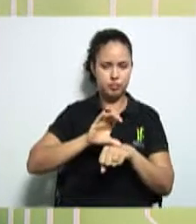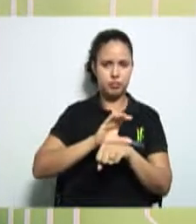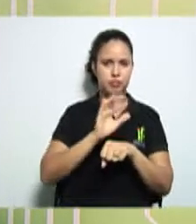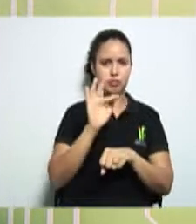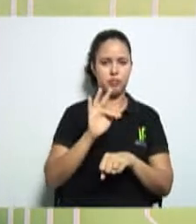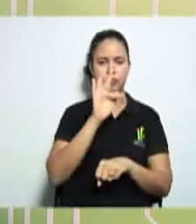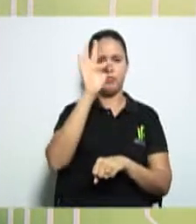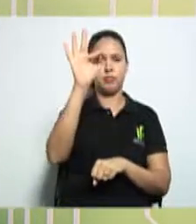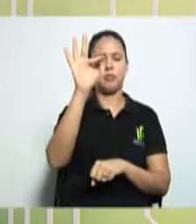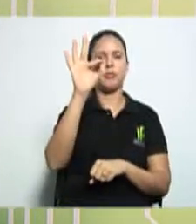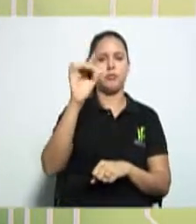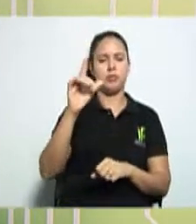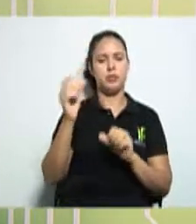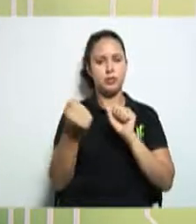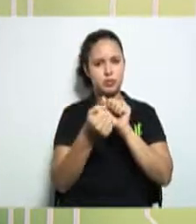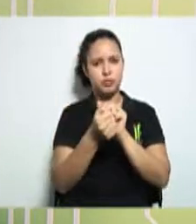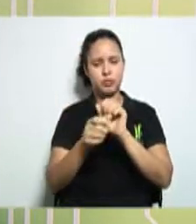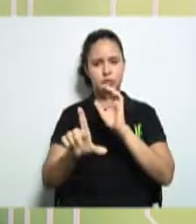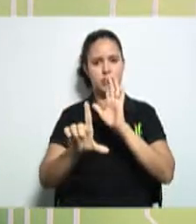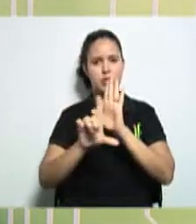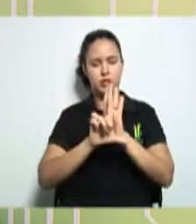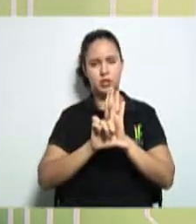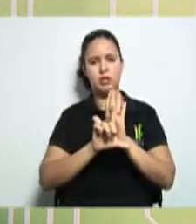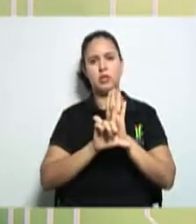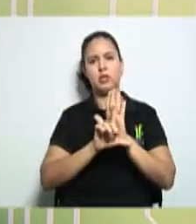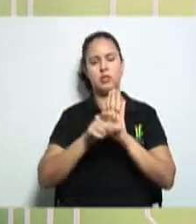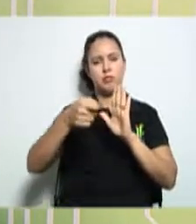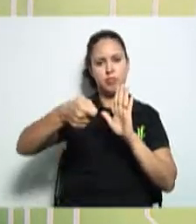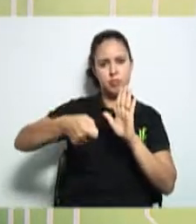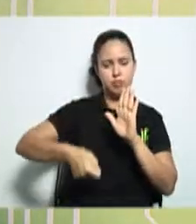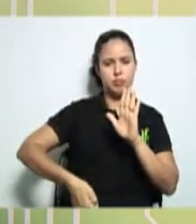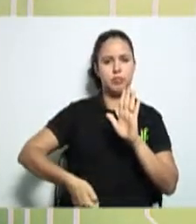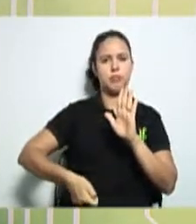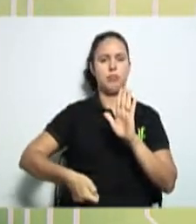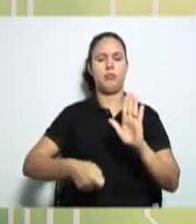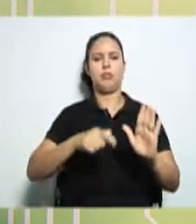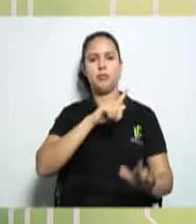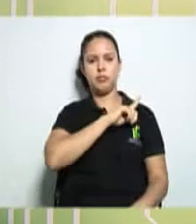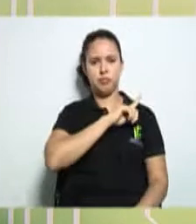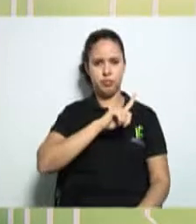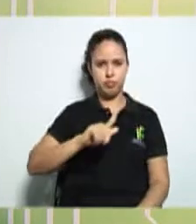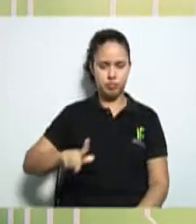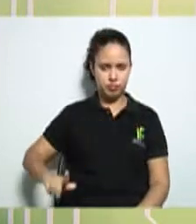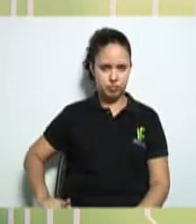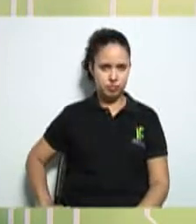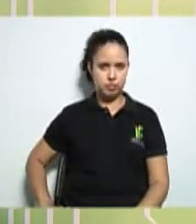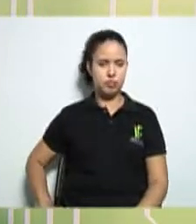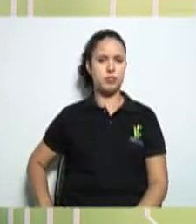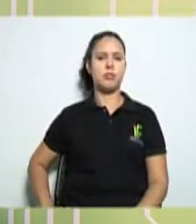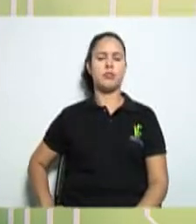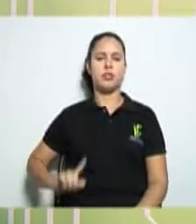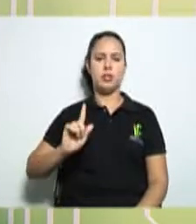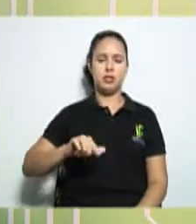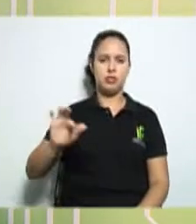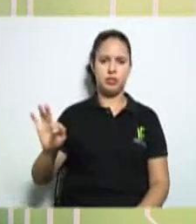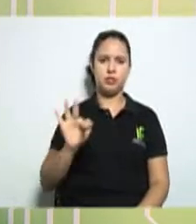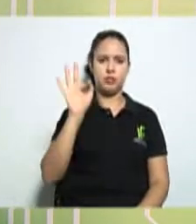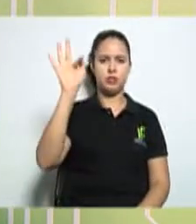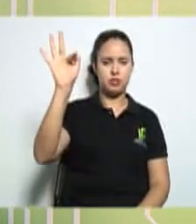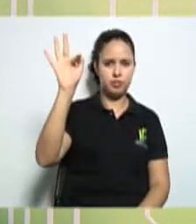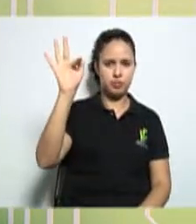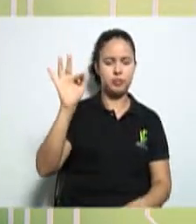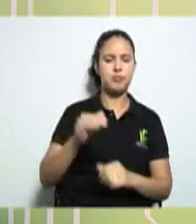com outras leis, que vai reger a execução do governo e aí estou falando nível da União, nível